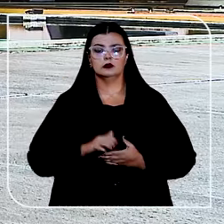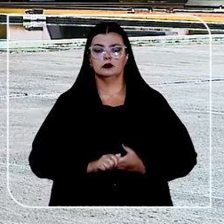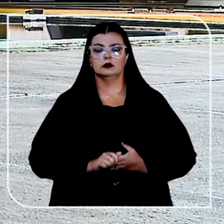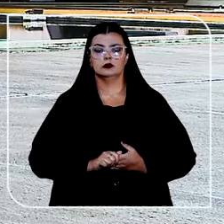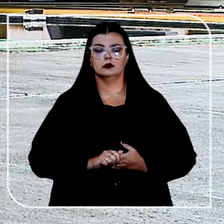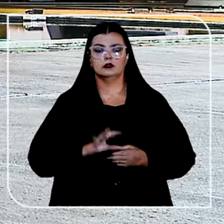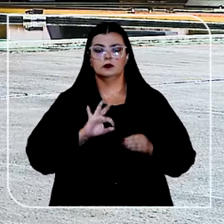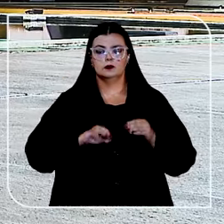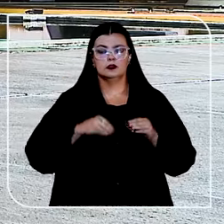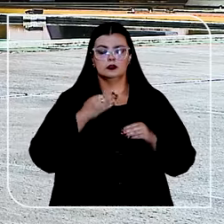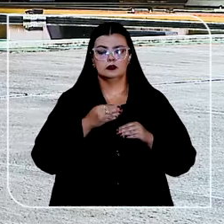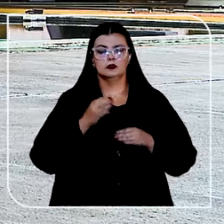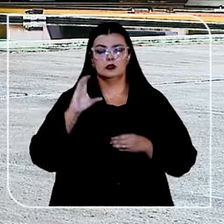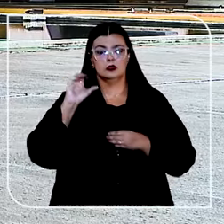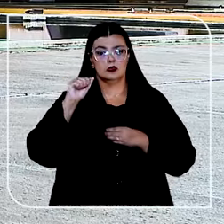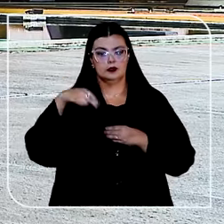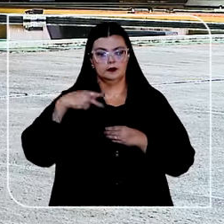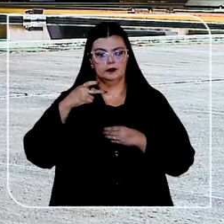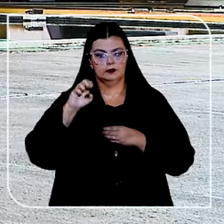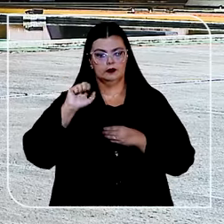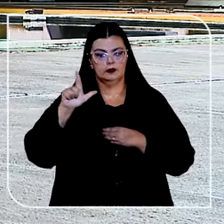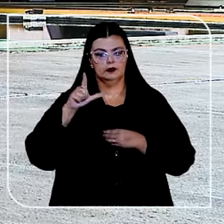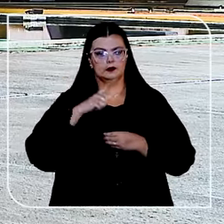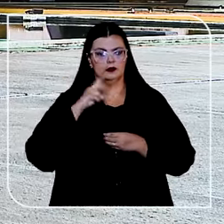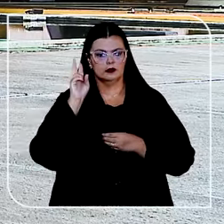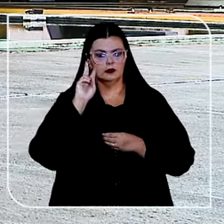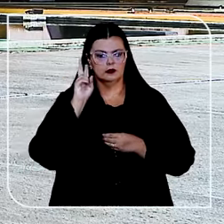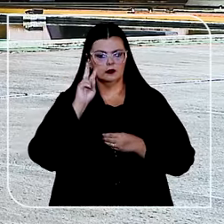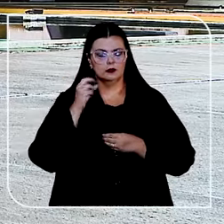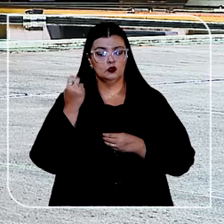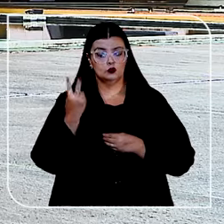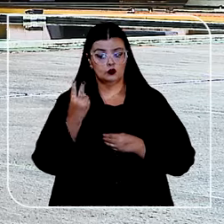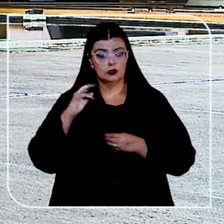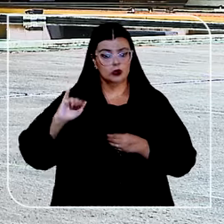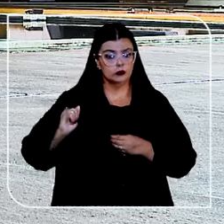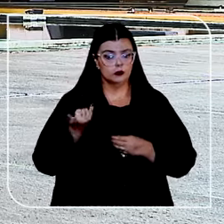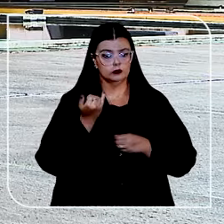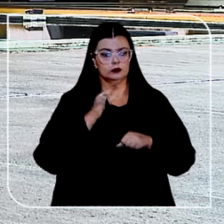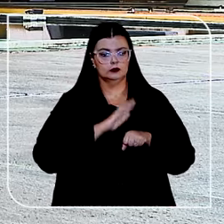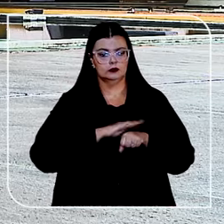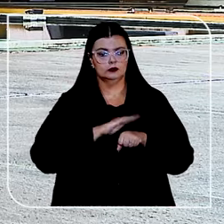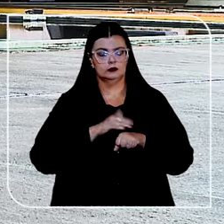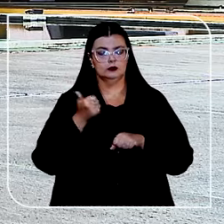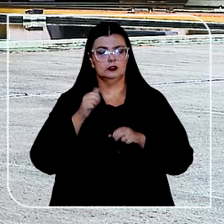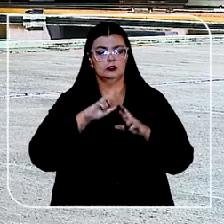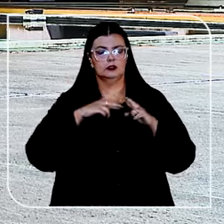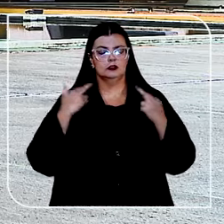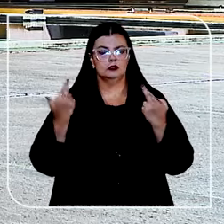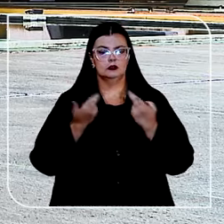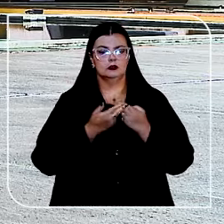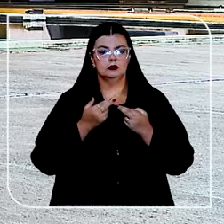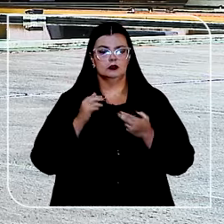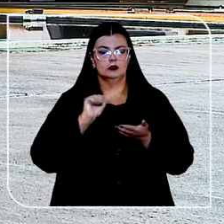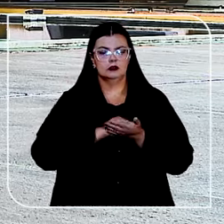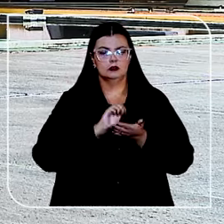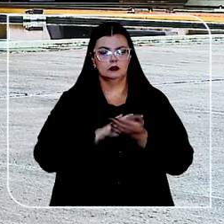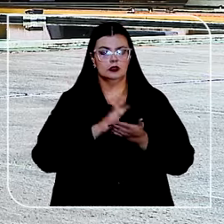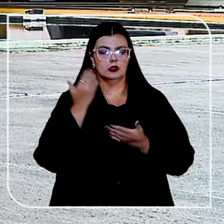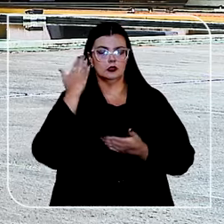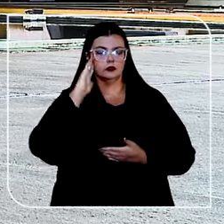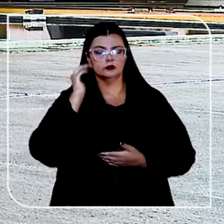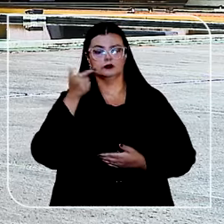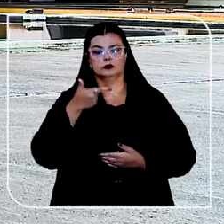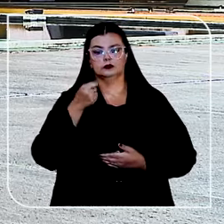STJ Ministro Mauro campbel Marques lembrou que pelo menos em duas oportunidades a primeira sessão da corte fixou o entendimento